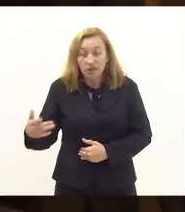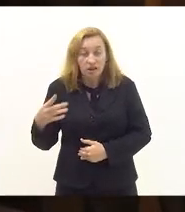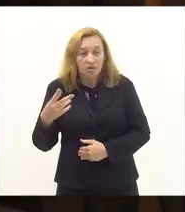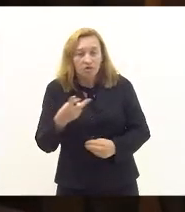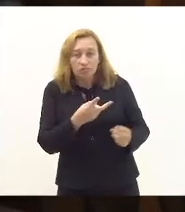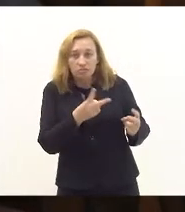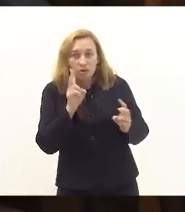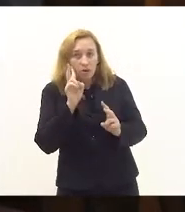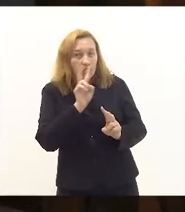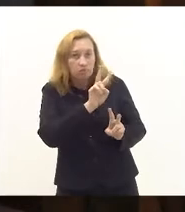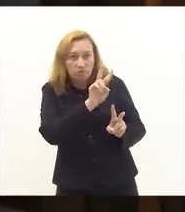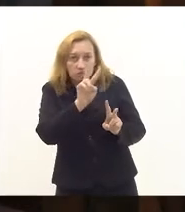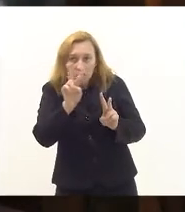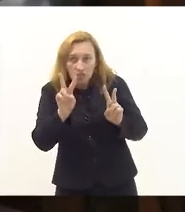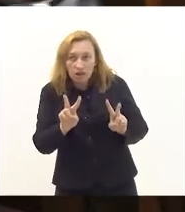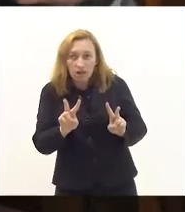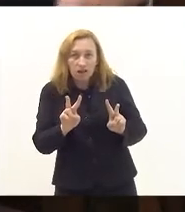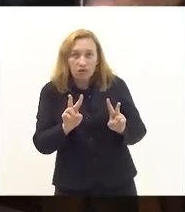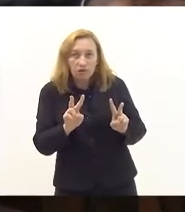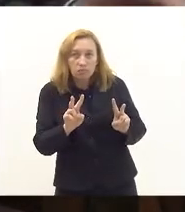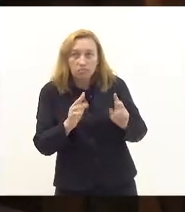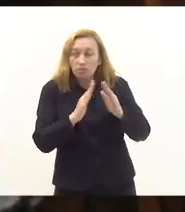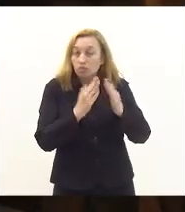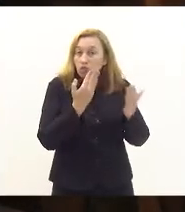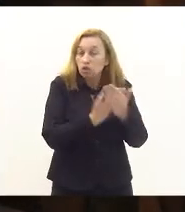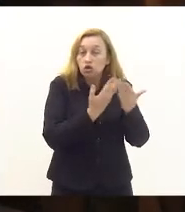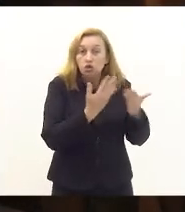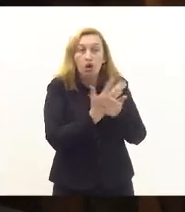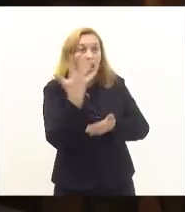apreciava uma escola bonita,